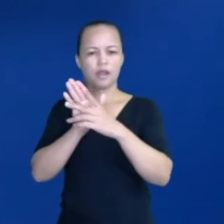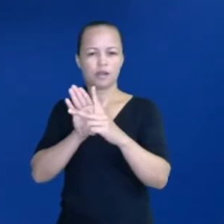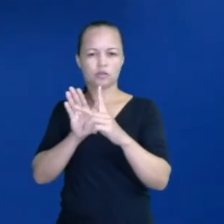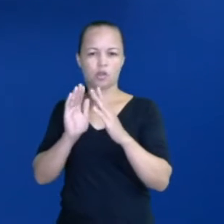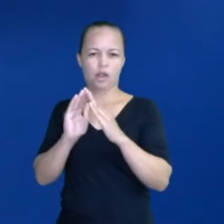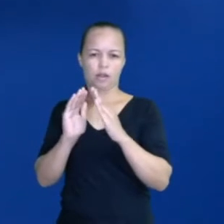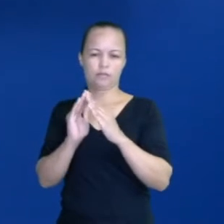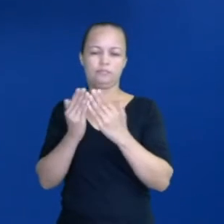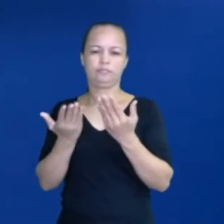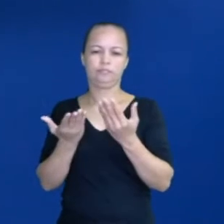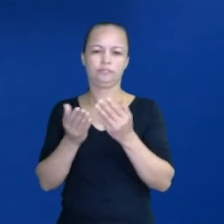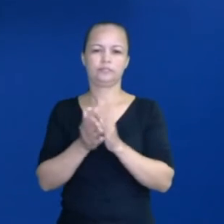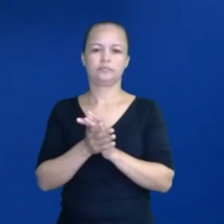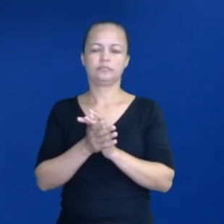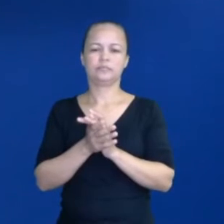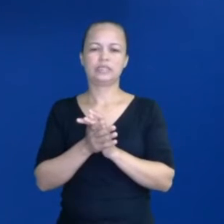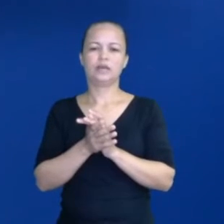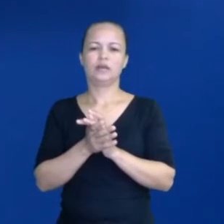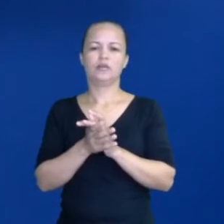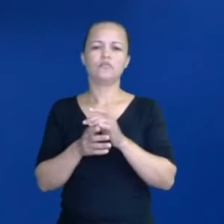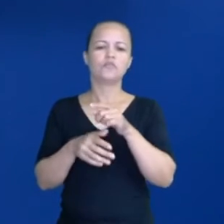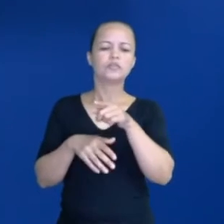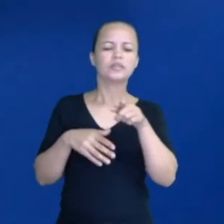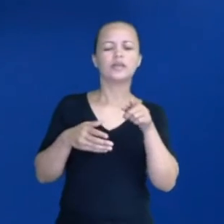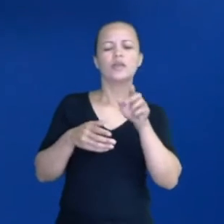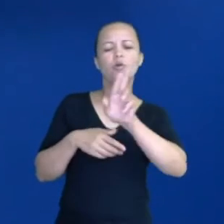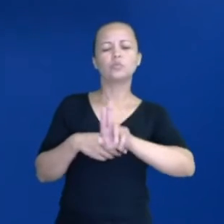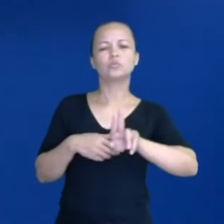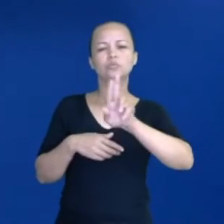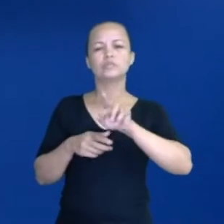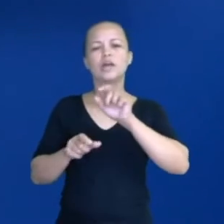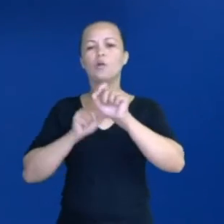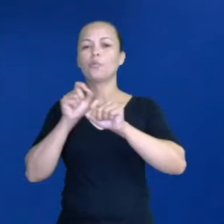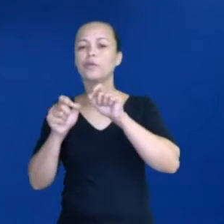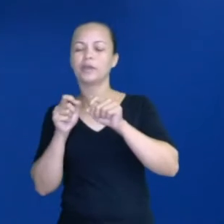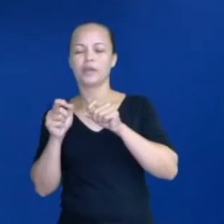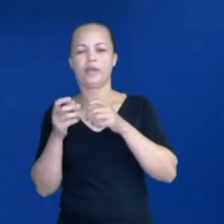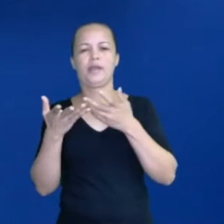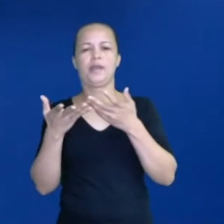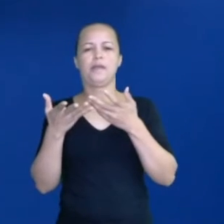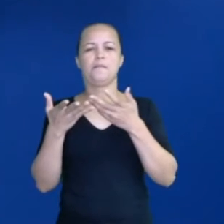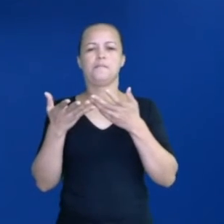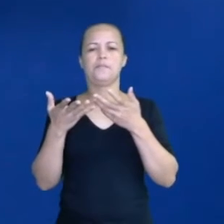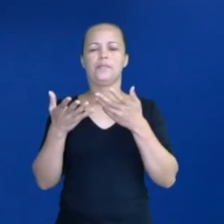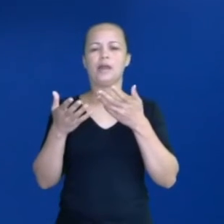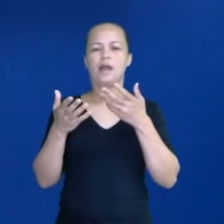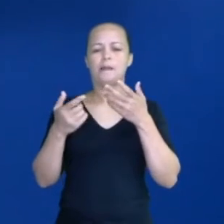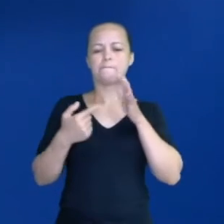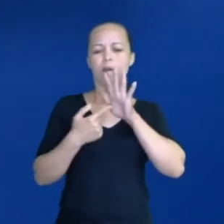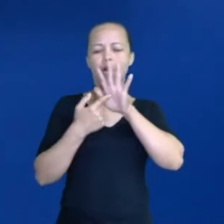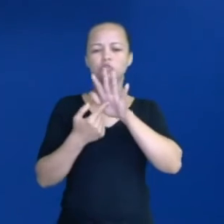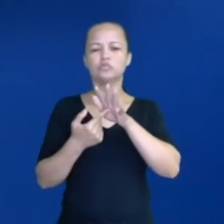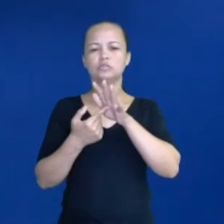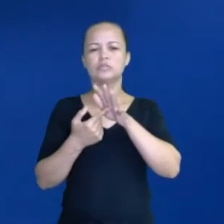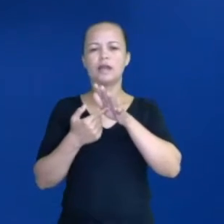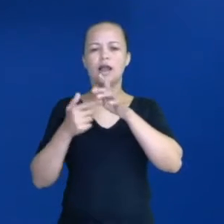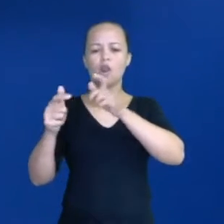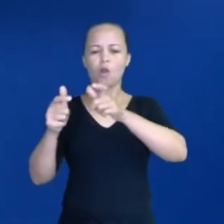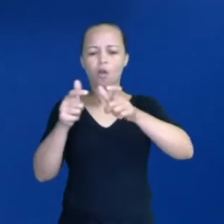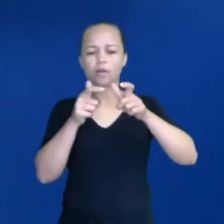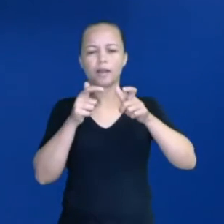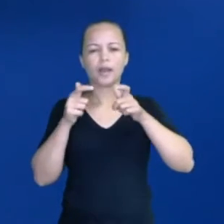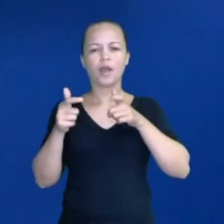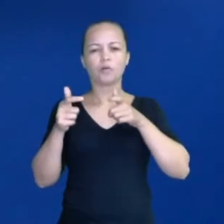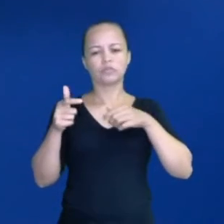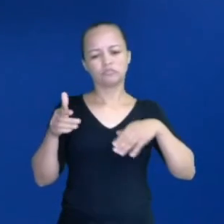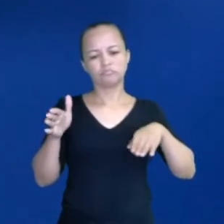casa? Você iria se utilizar de quê para me dar pontos para ficar mais fácil a minha chegada